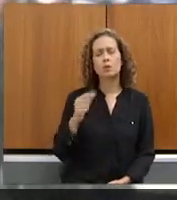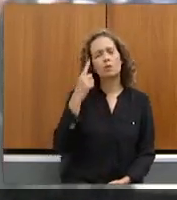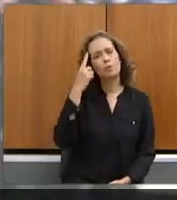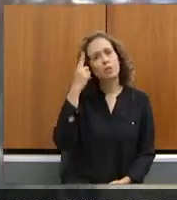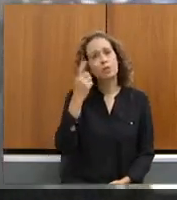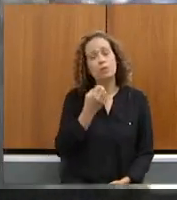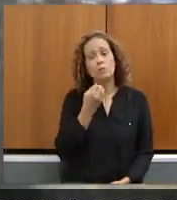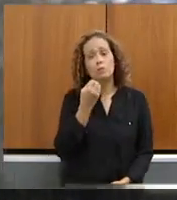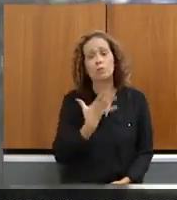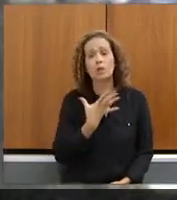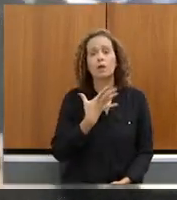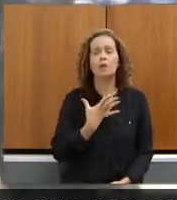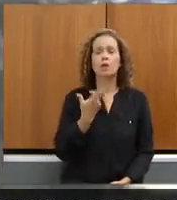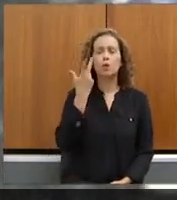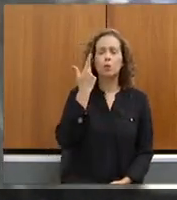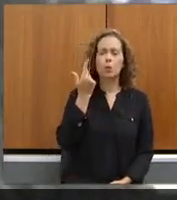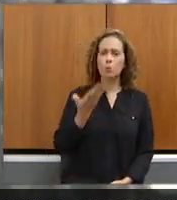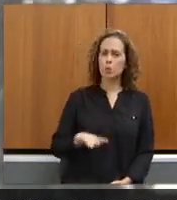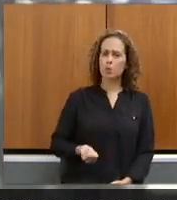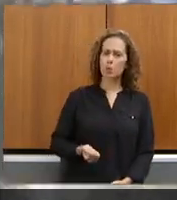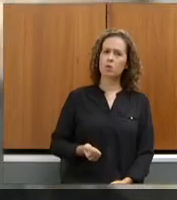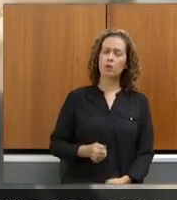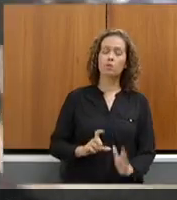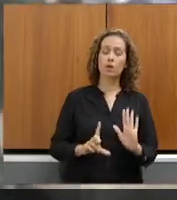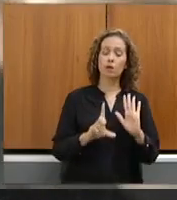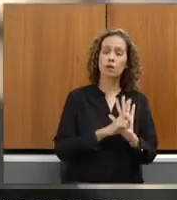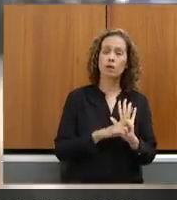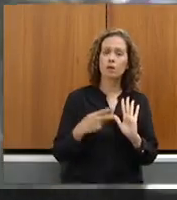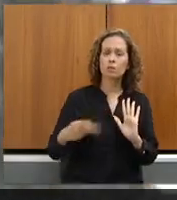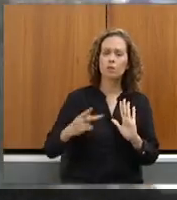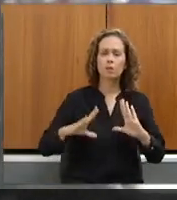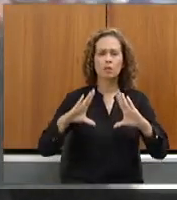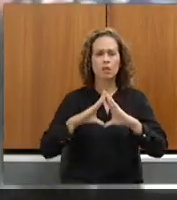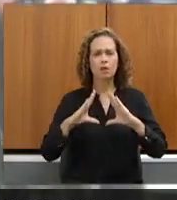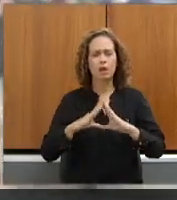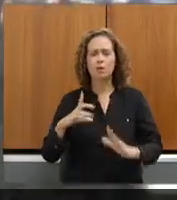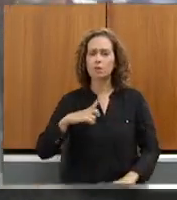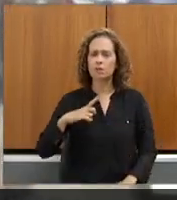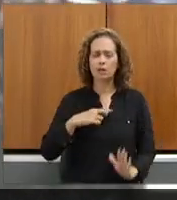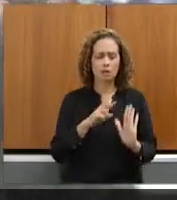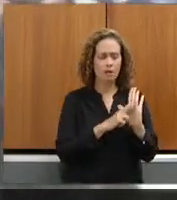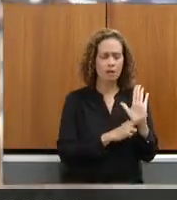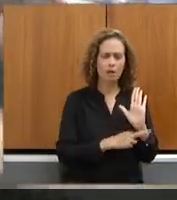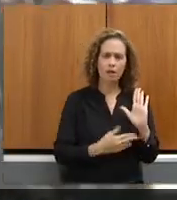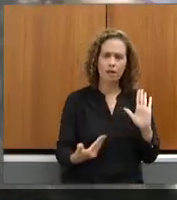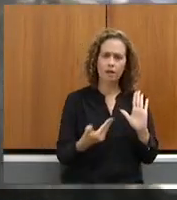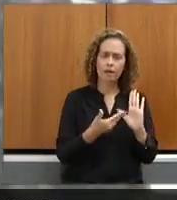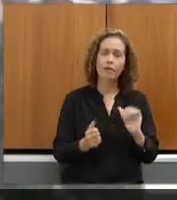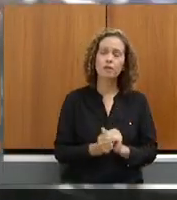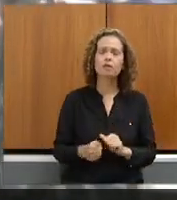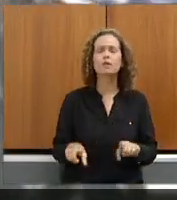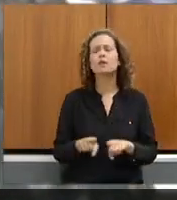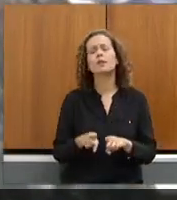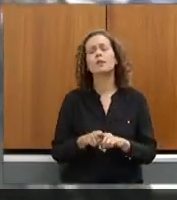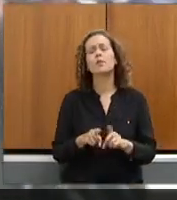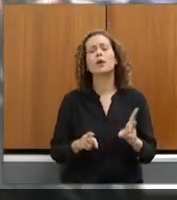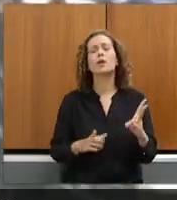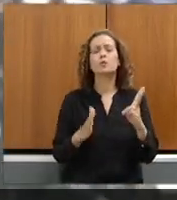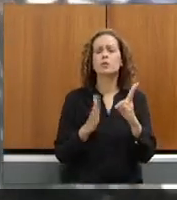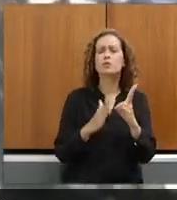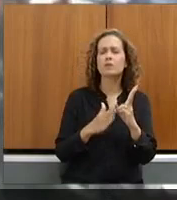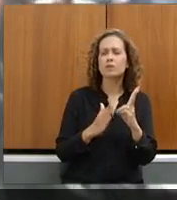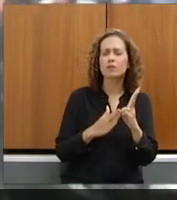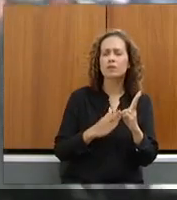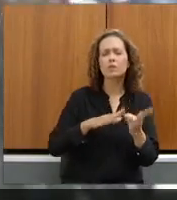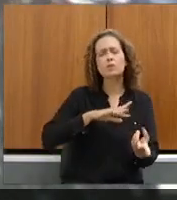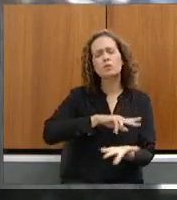uma lei aprovado nesta casa que estabelecer critérios e aqui é o cartão salvar os indígenas situação